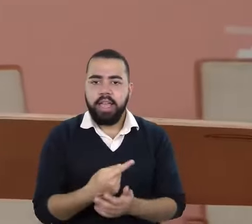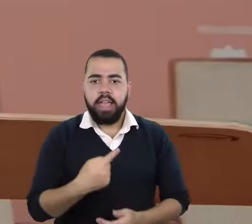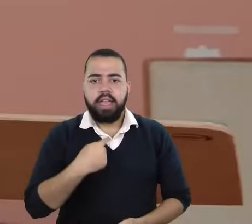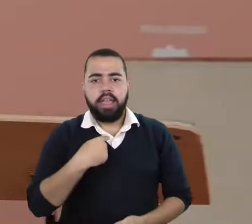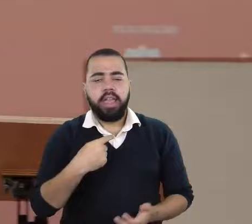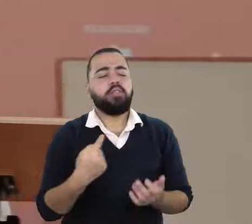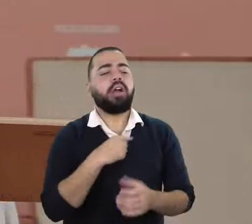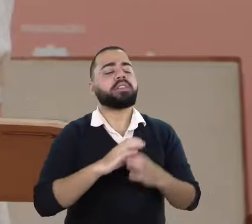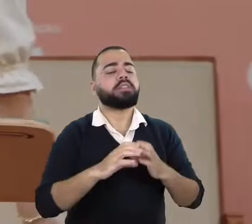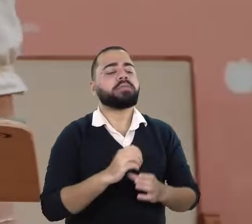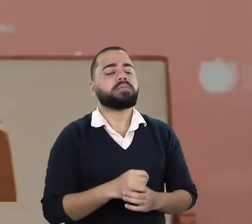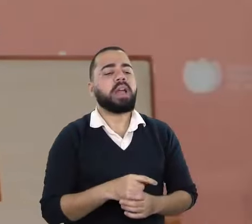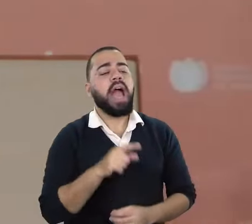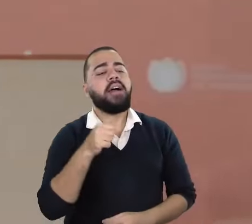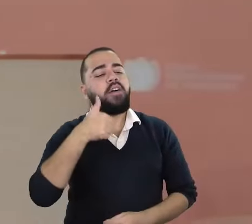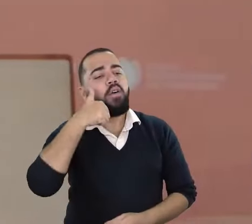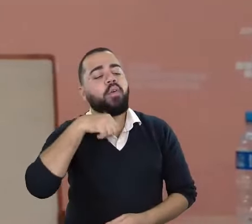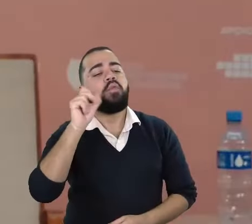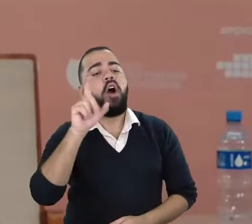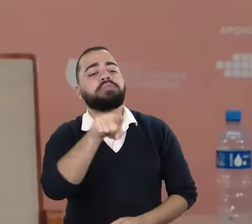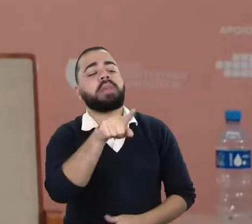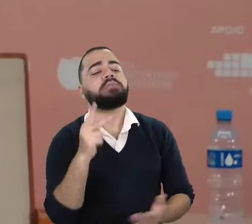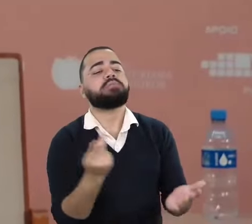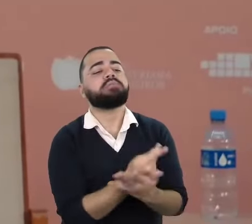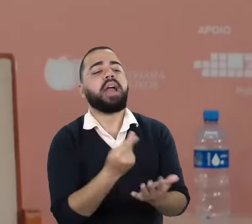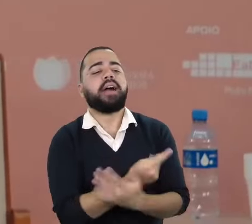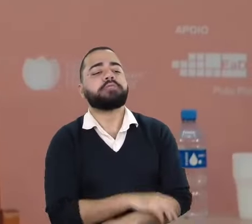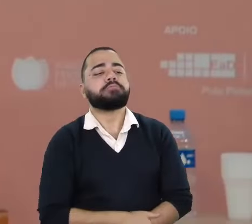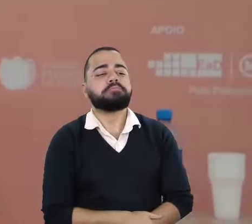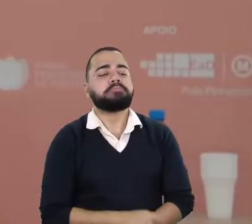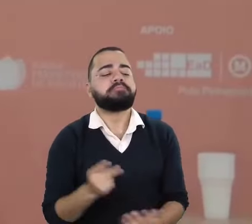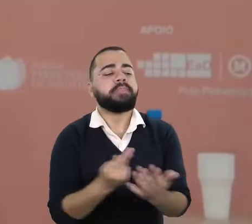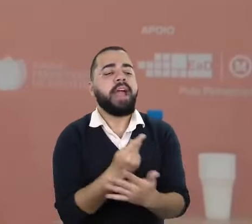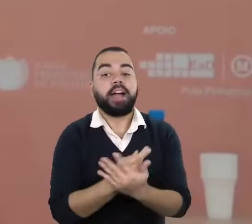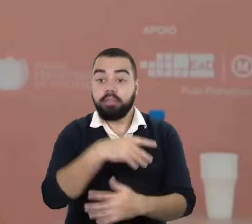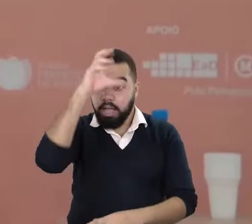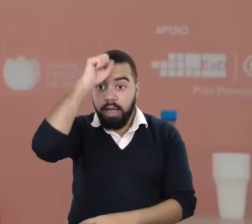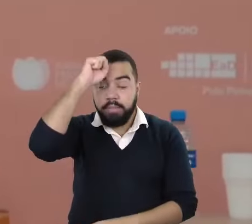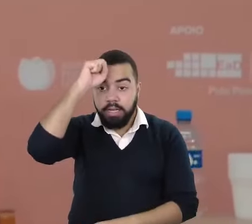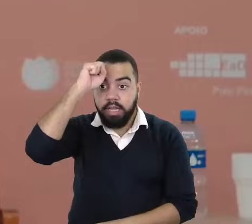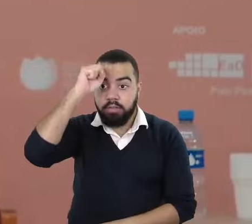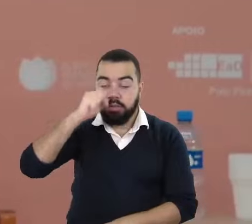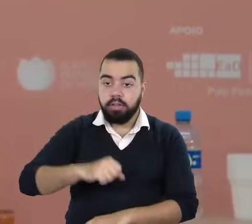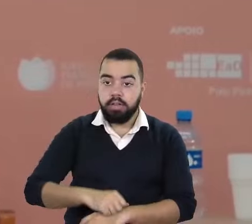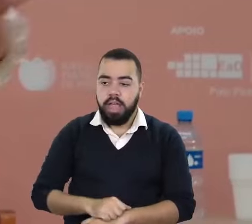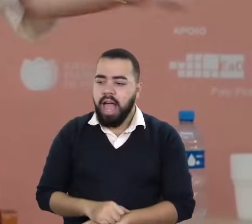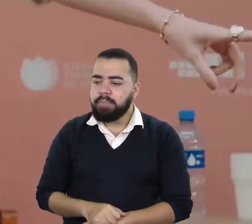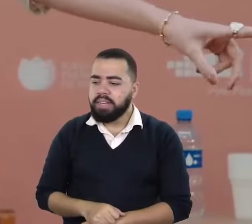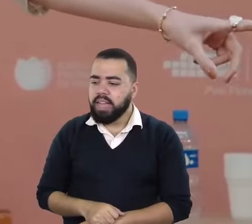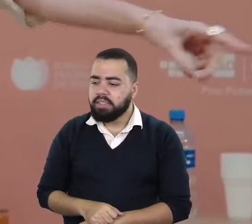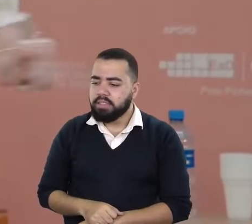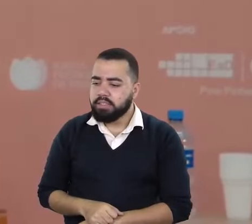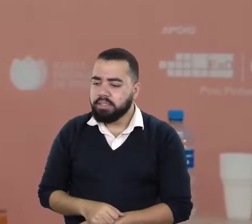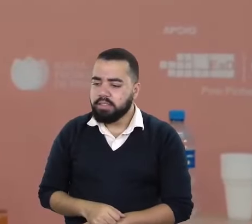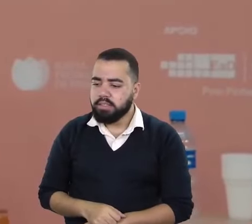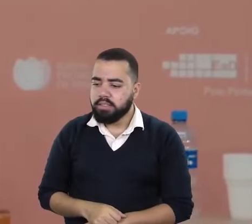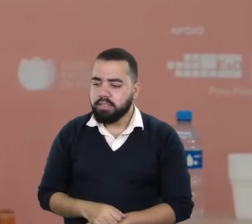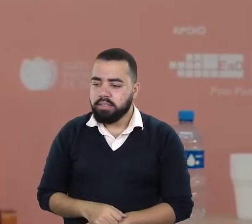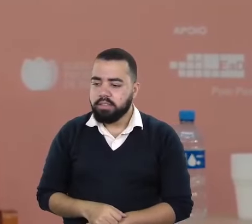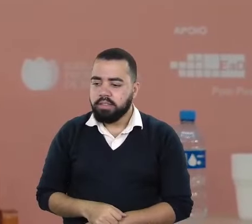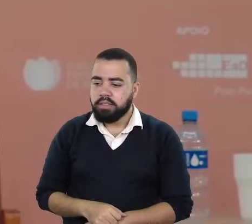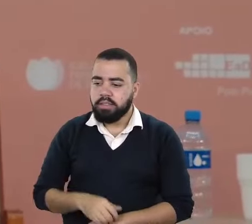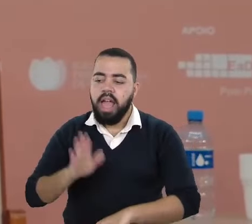assim, ó. E ajudava minha avó no ensaio ainda. E a minha vida toda foi assim, eu fui criando habilidades e eu aprendi a tocar teclado